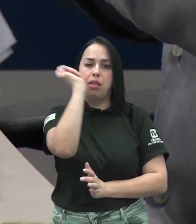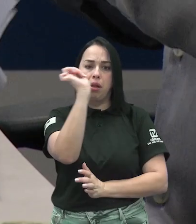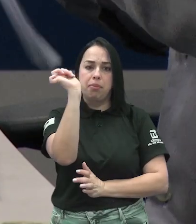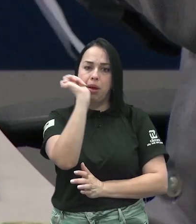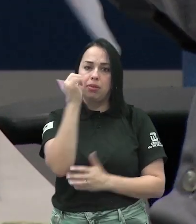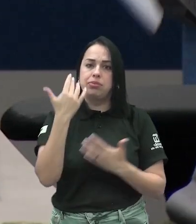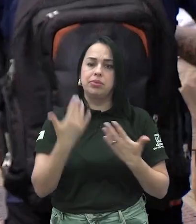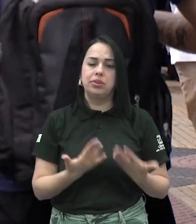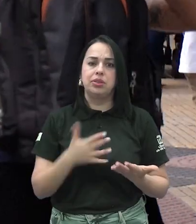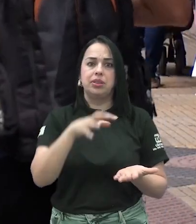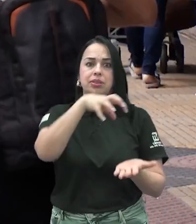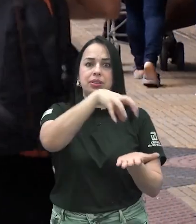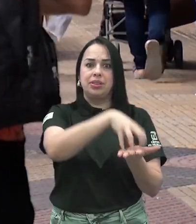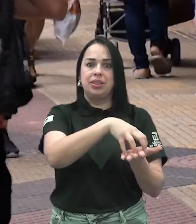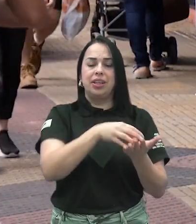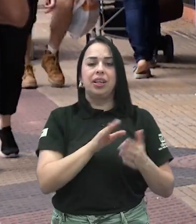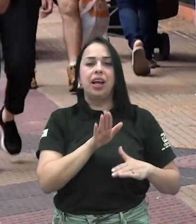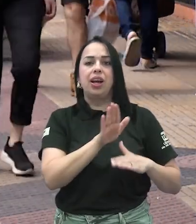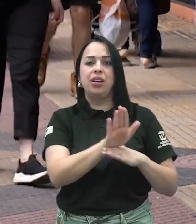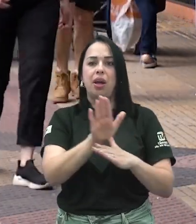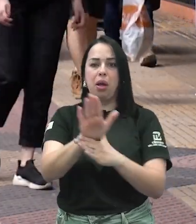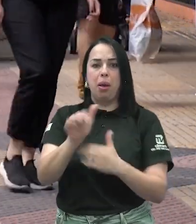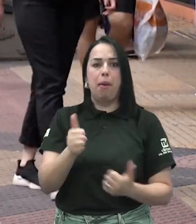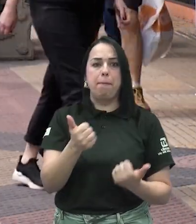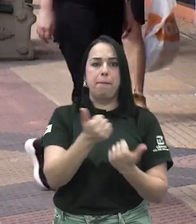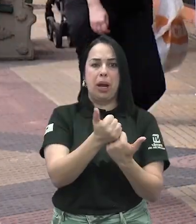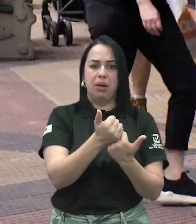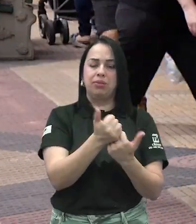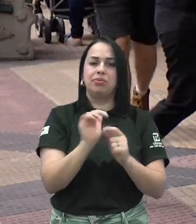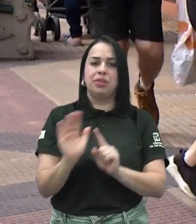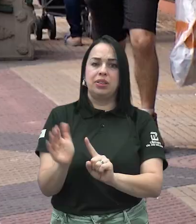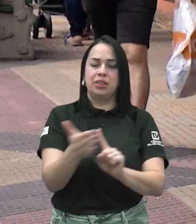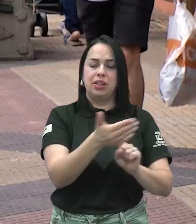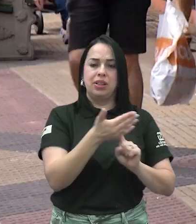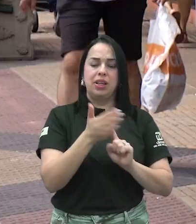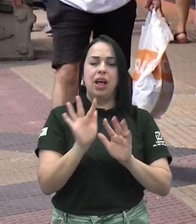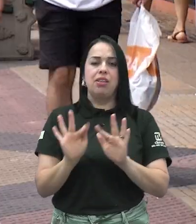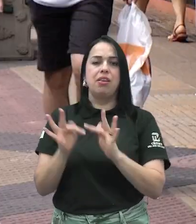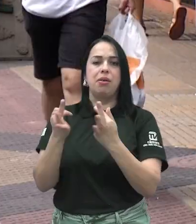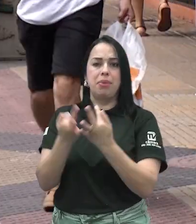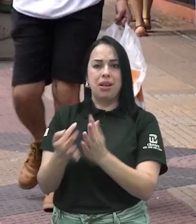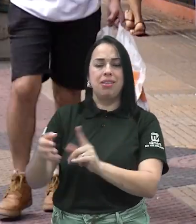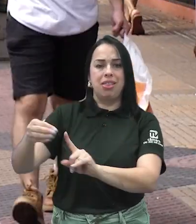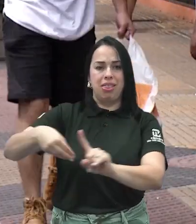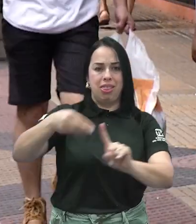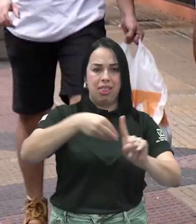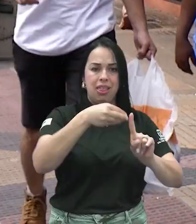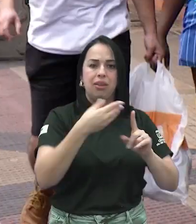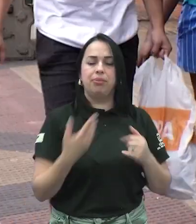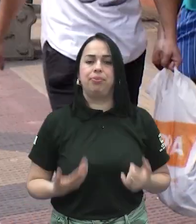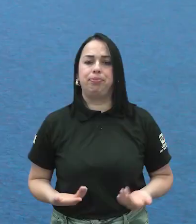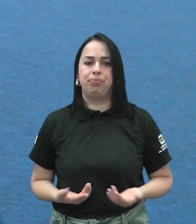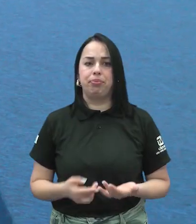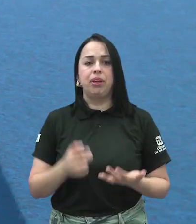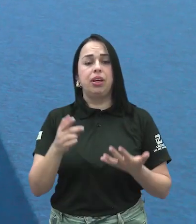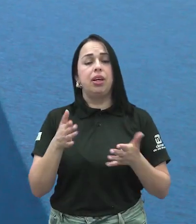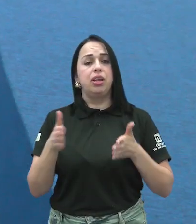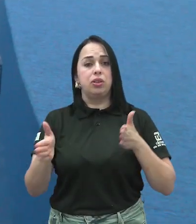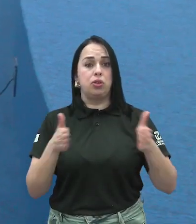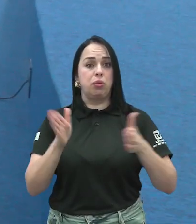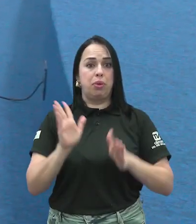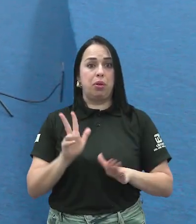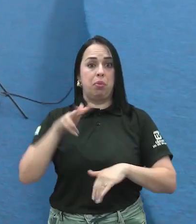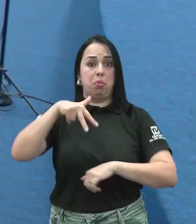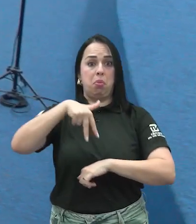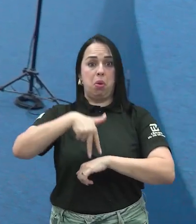José dos Campos, entidade que oferece apoio e amparo a famílias em situação de vulnerabilidade. Já durante